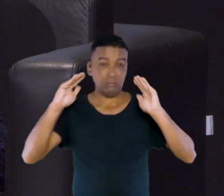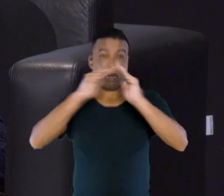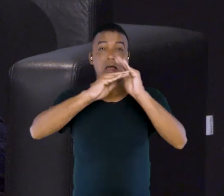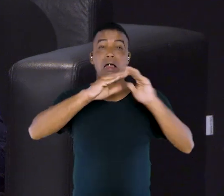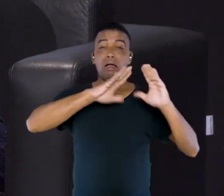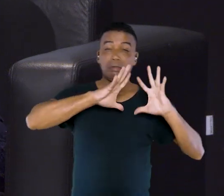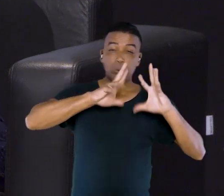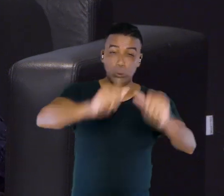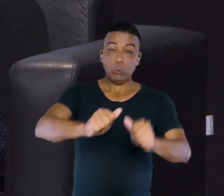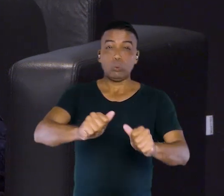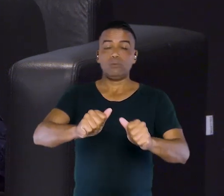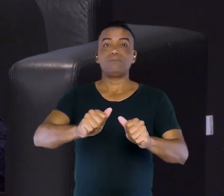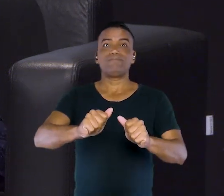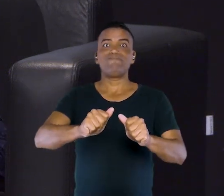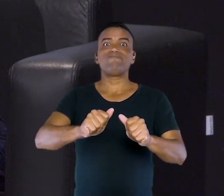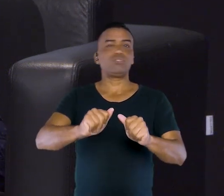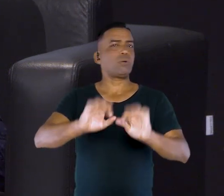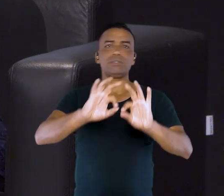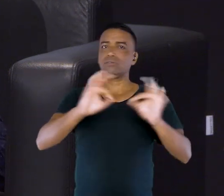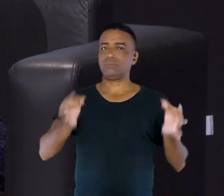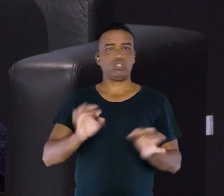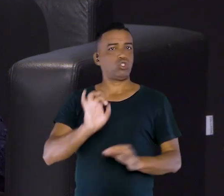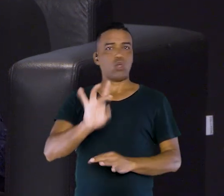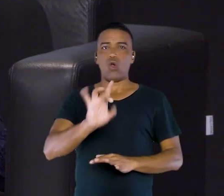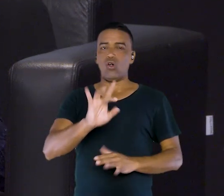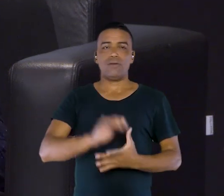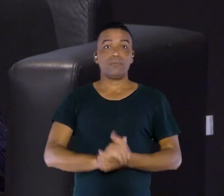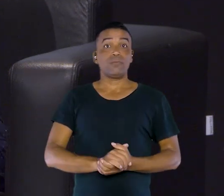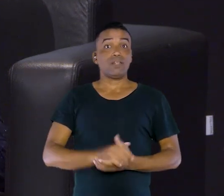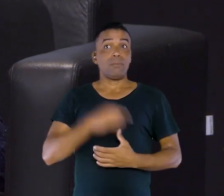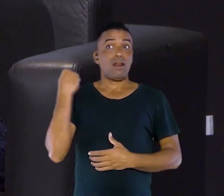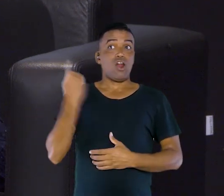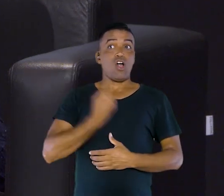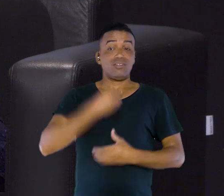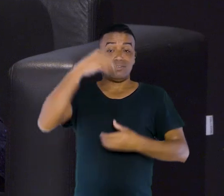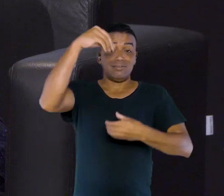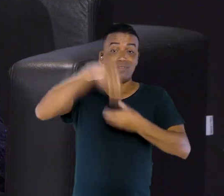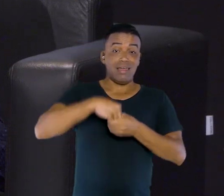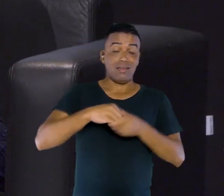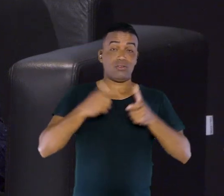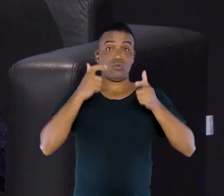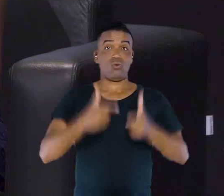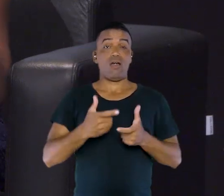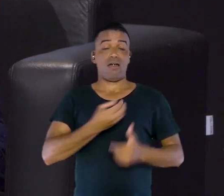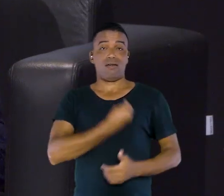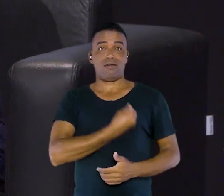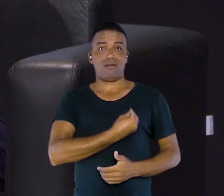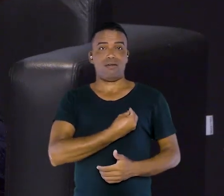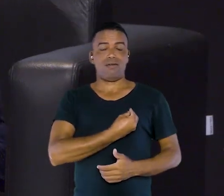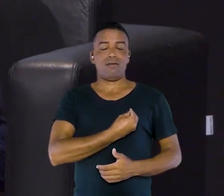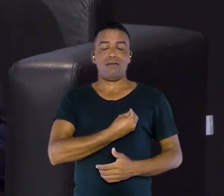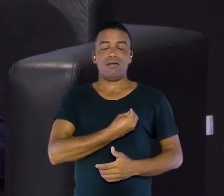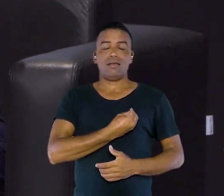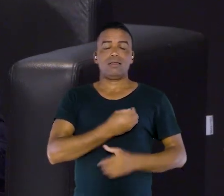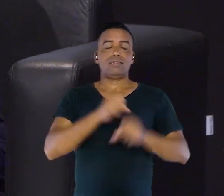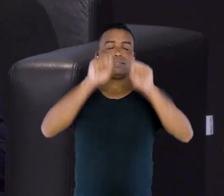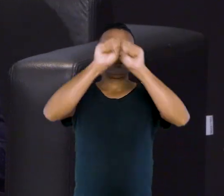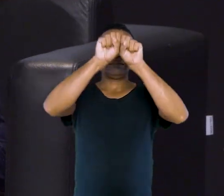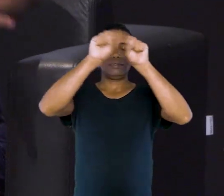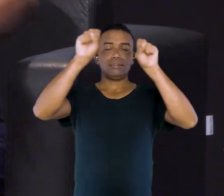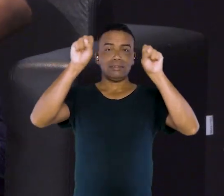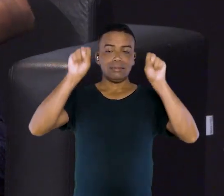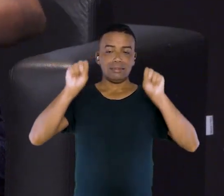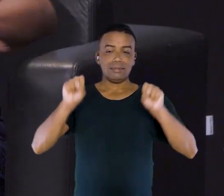casas. Acho que não é simplesmente isso. Para a gente, dentro do território, ela mexe o